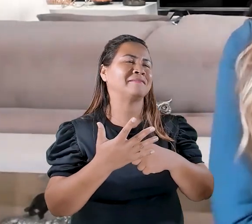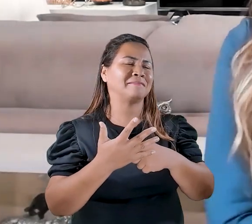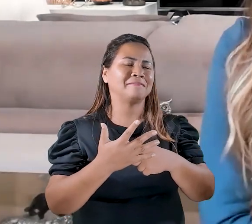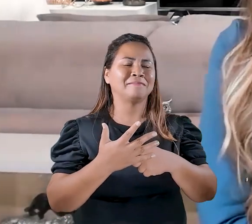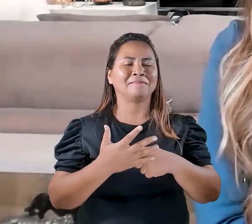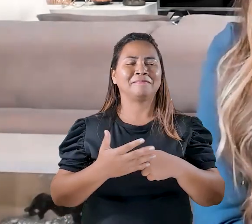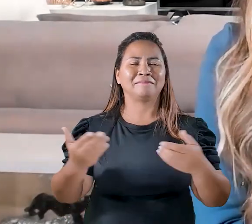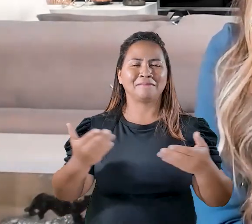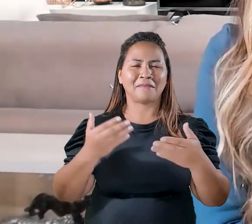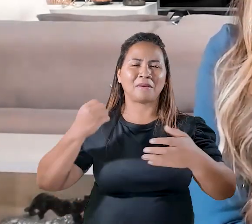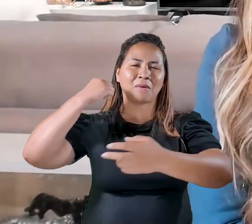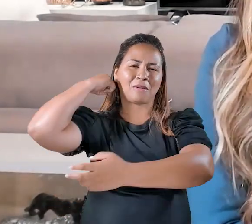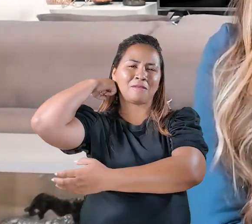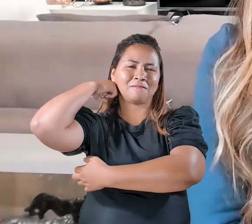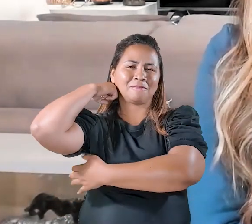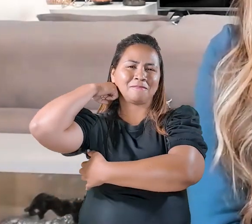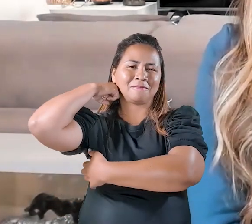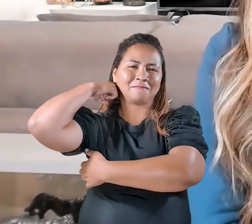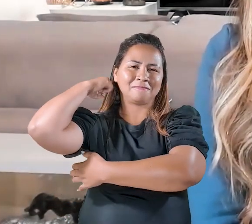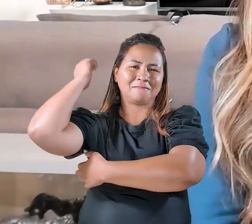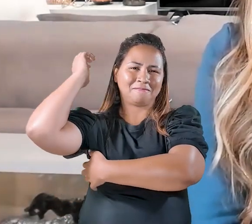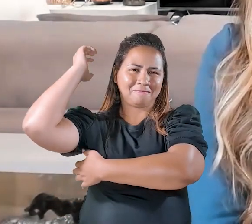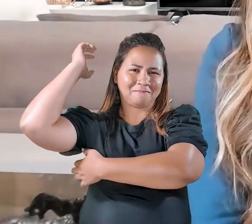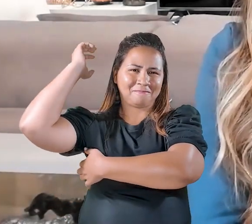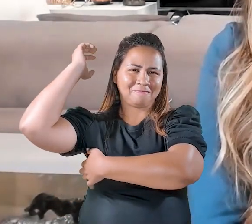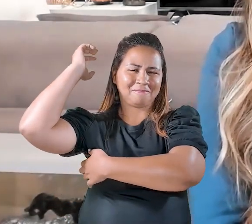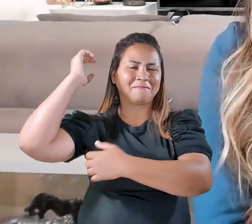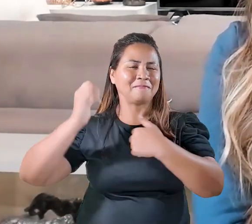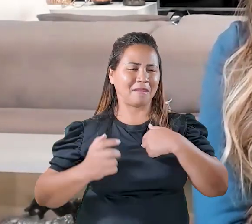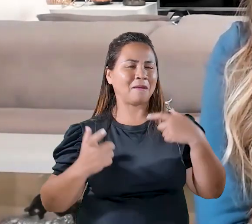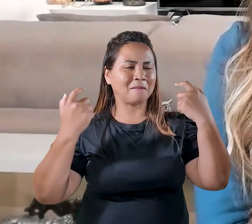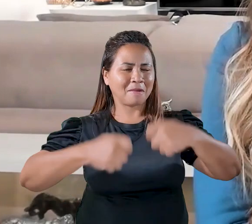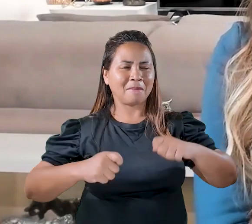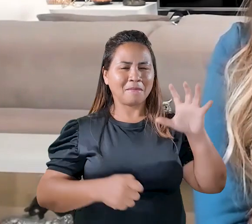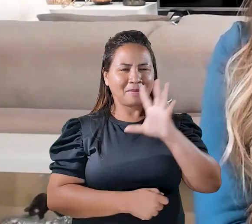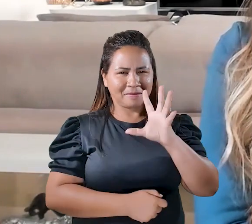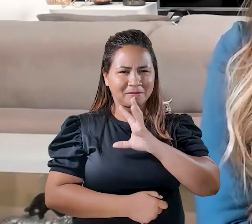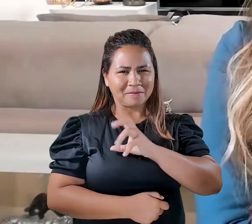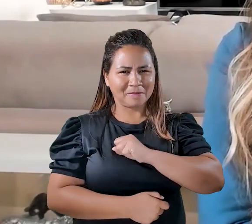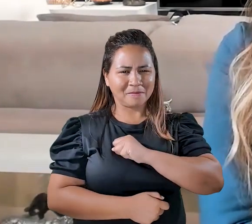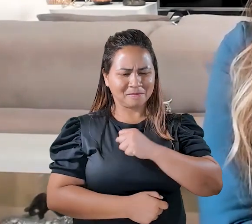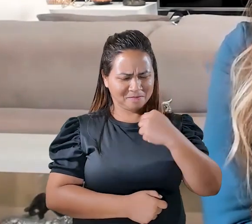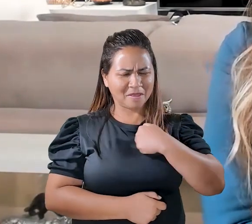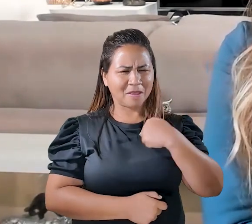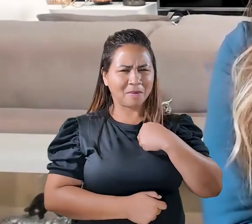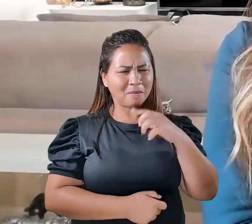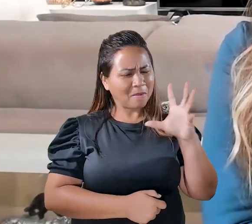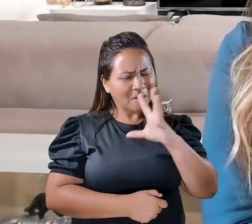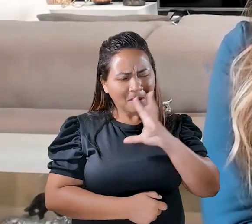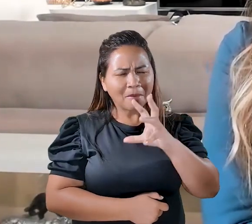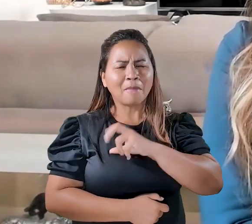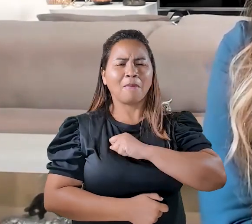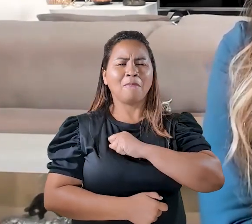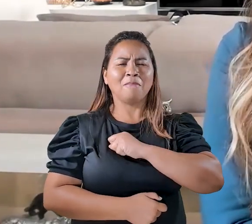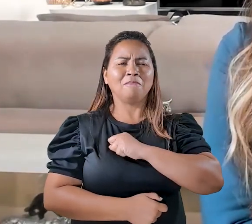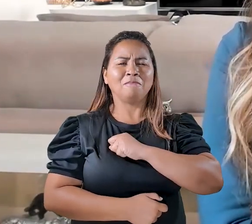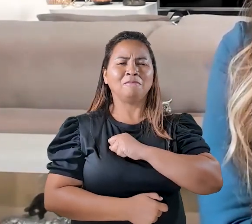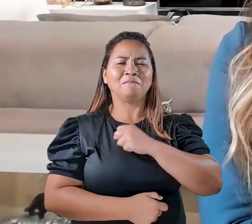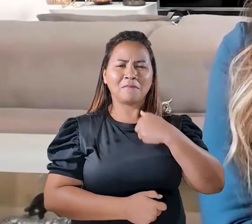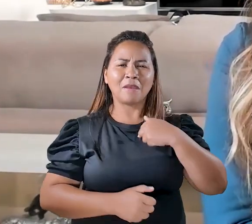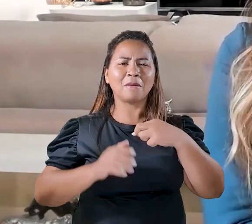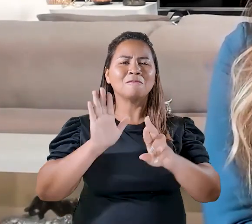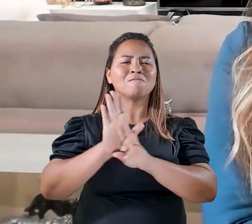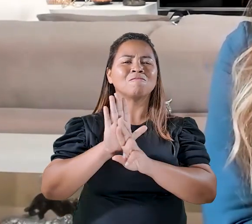Embaixo do braço. Eu sou o amor. Eu sou o amor.